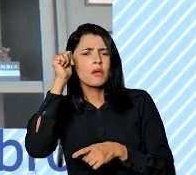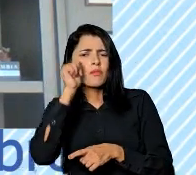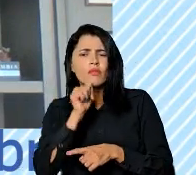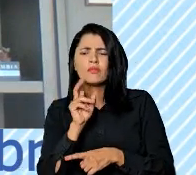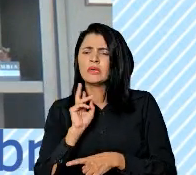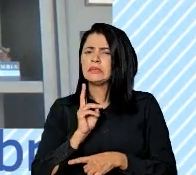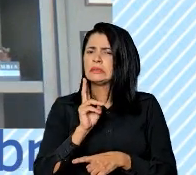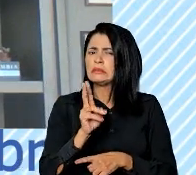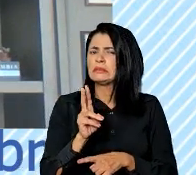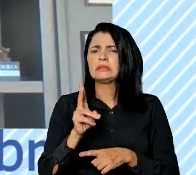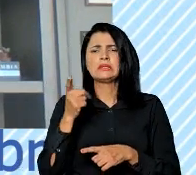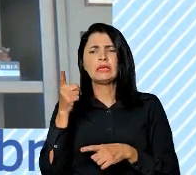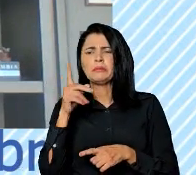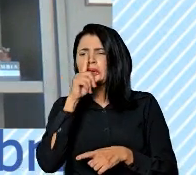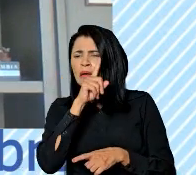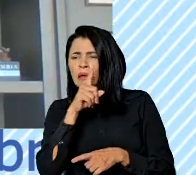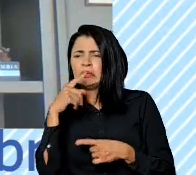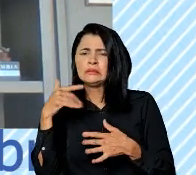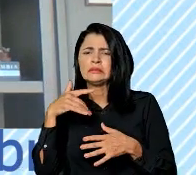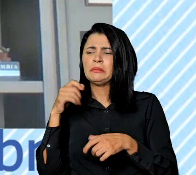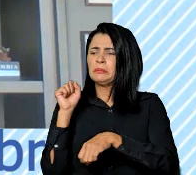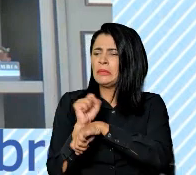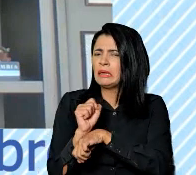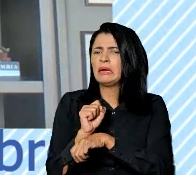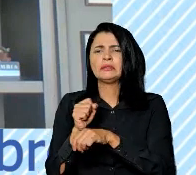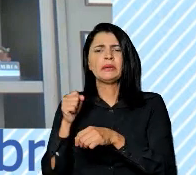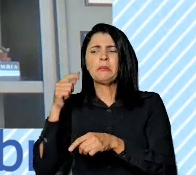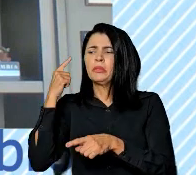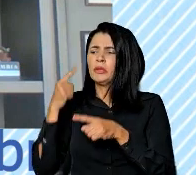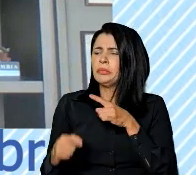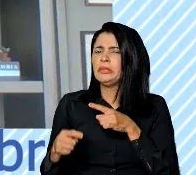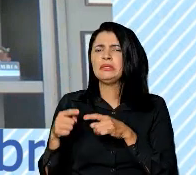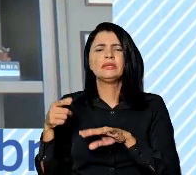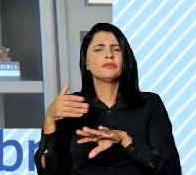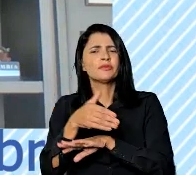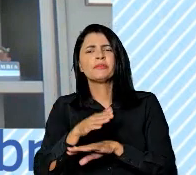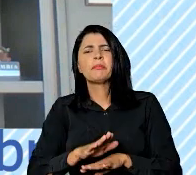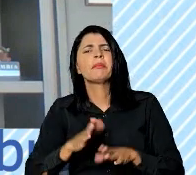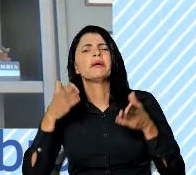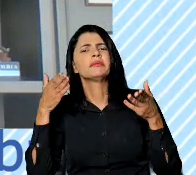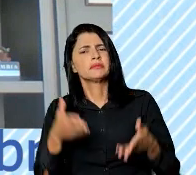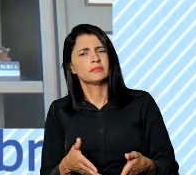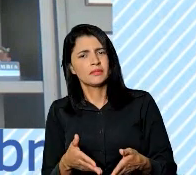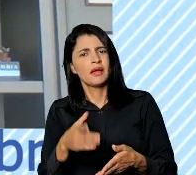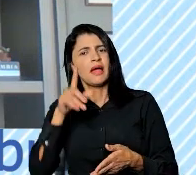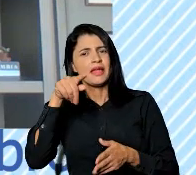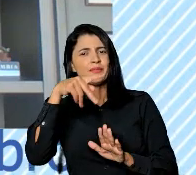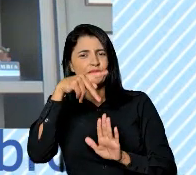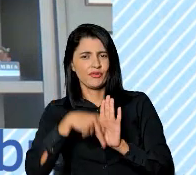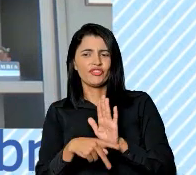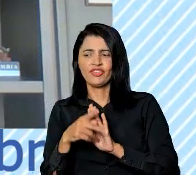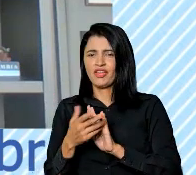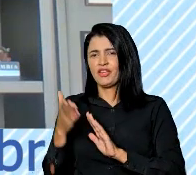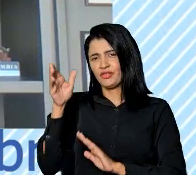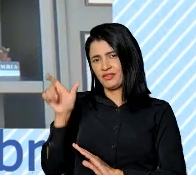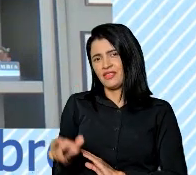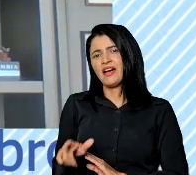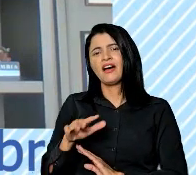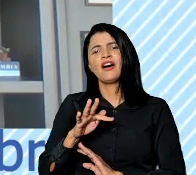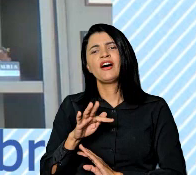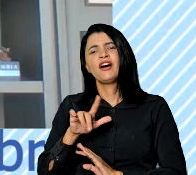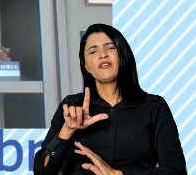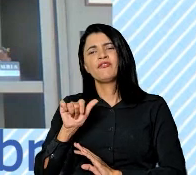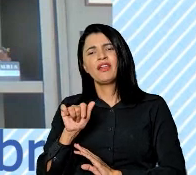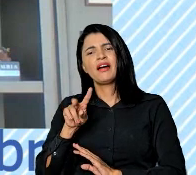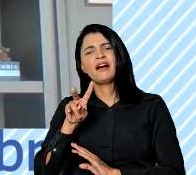estiveram alijadas desse processo. E é o que exatamente o projeto da doutora Flávia, que ela